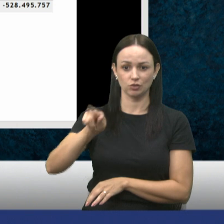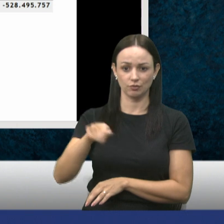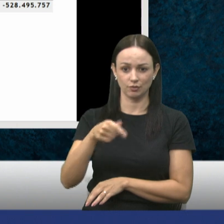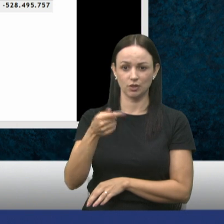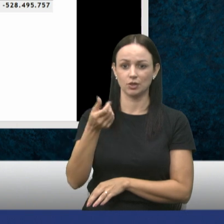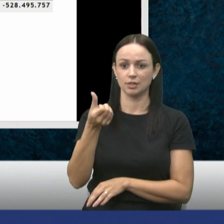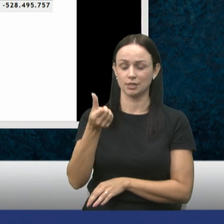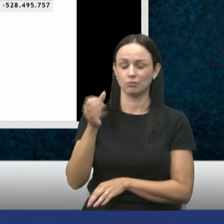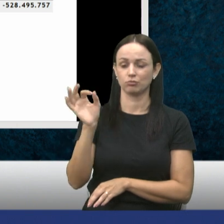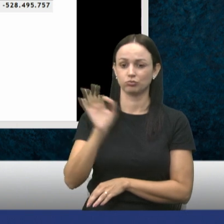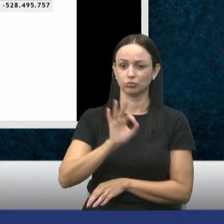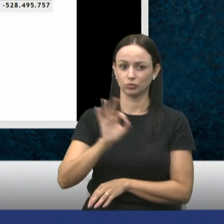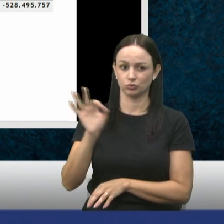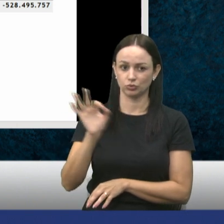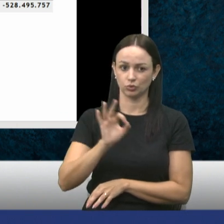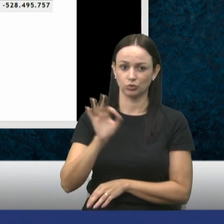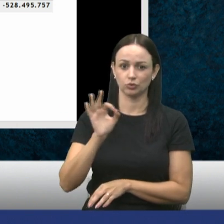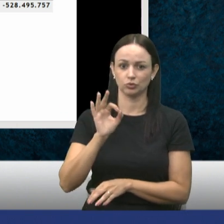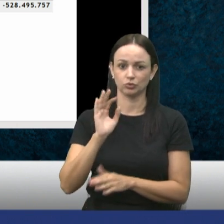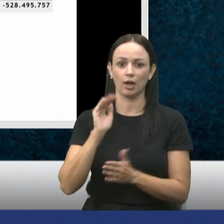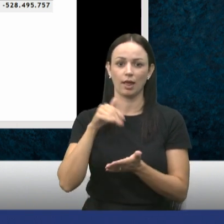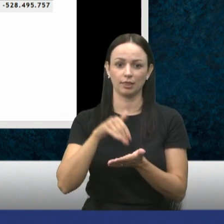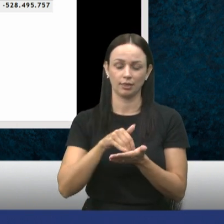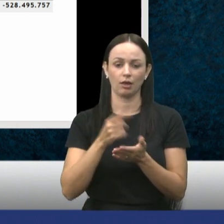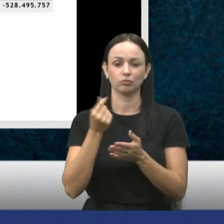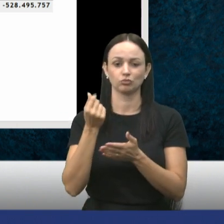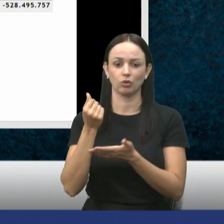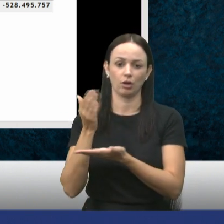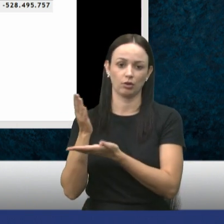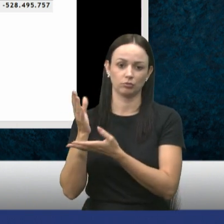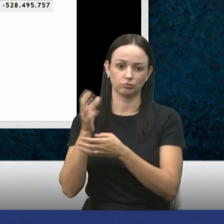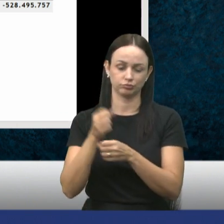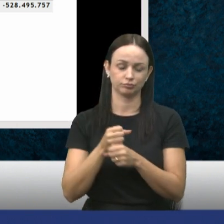7,26% do que foi previsto até agora.